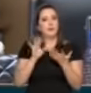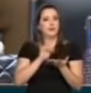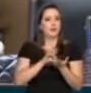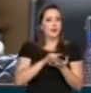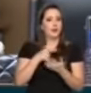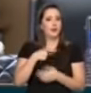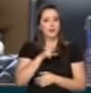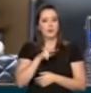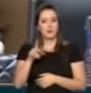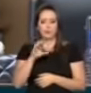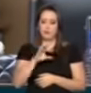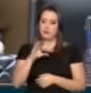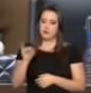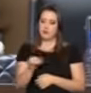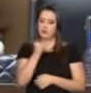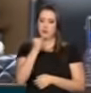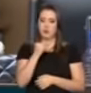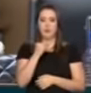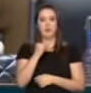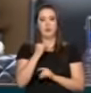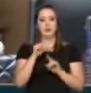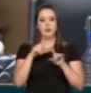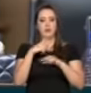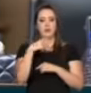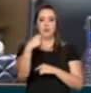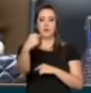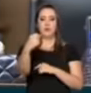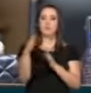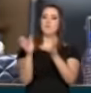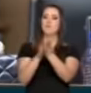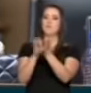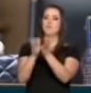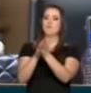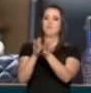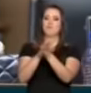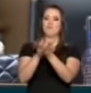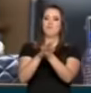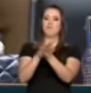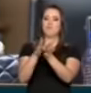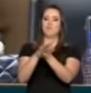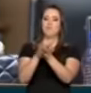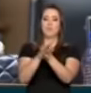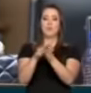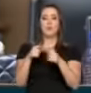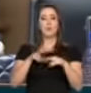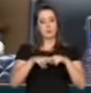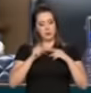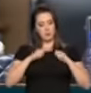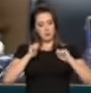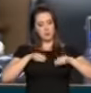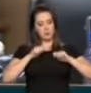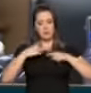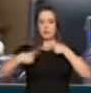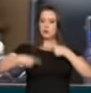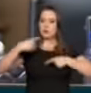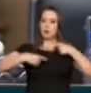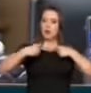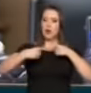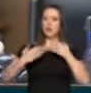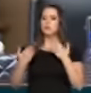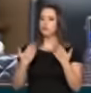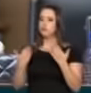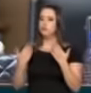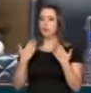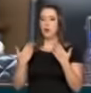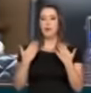presidir a CCJ, saí de lá ovacionada pelos colegas, inclusive da oposição, pela minha capacidade de diálogo, ponderação e de